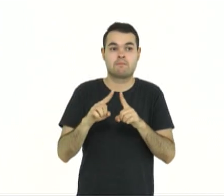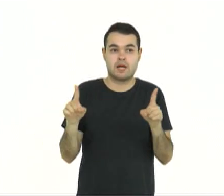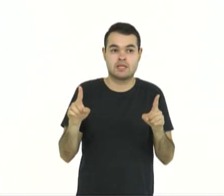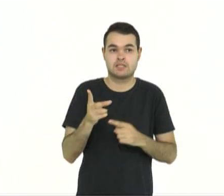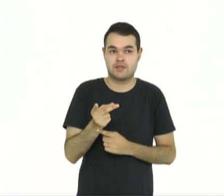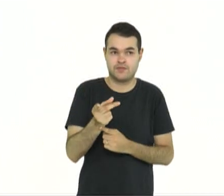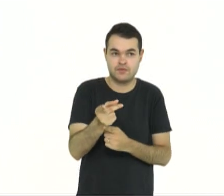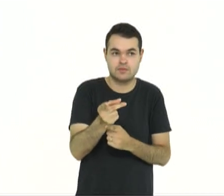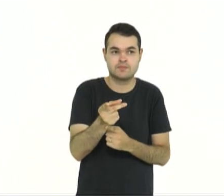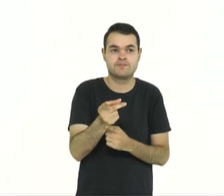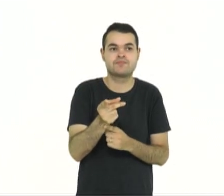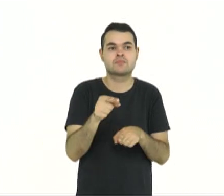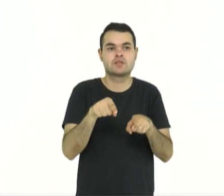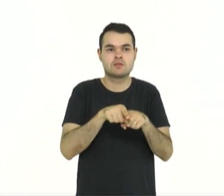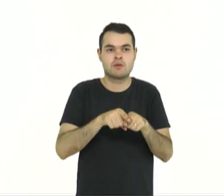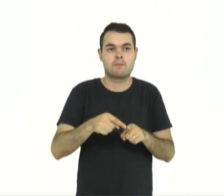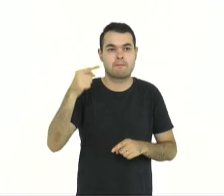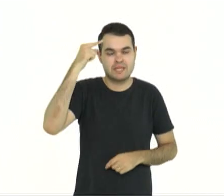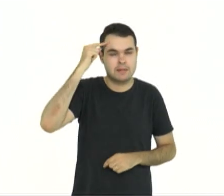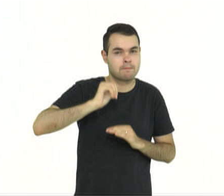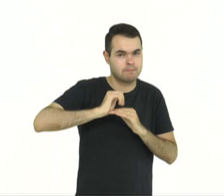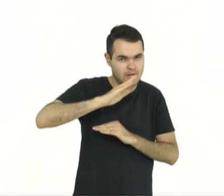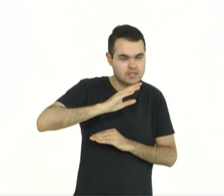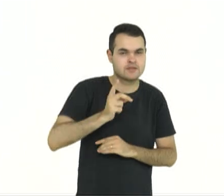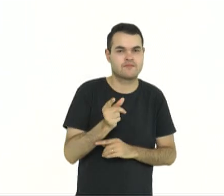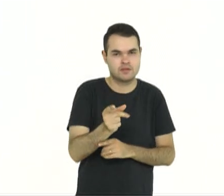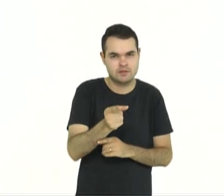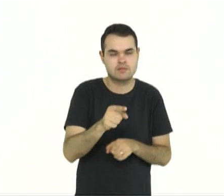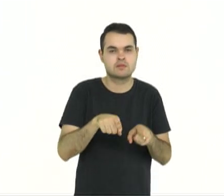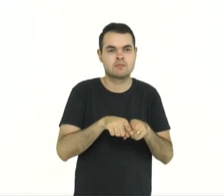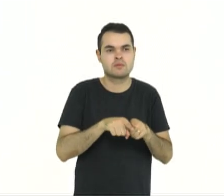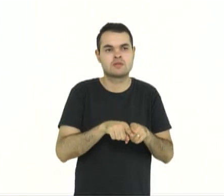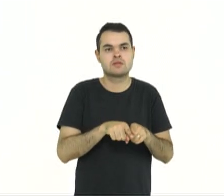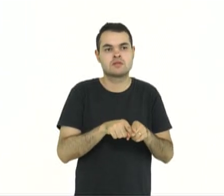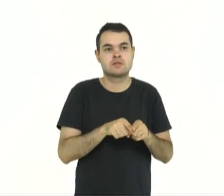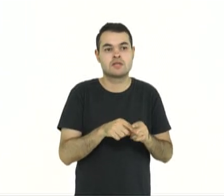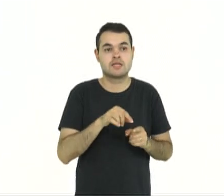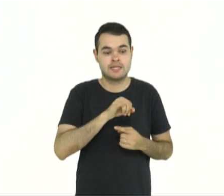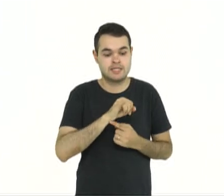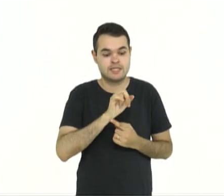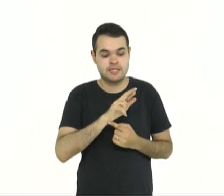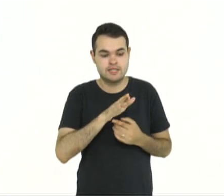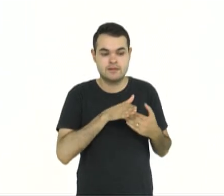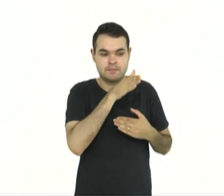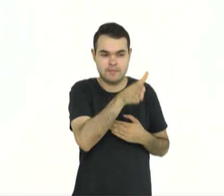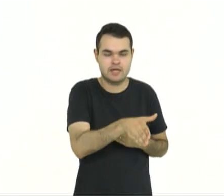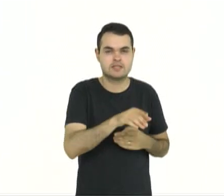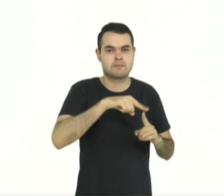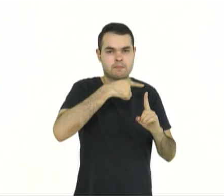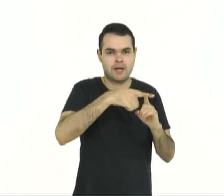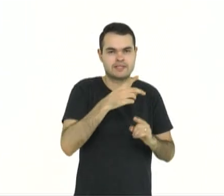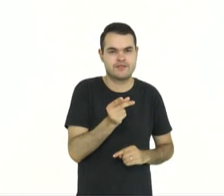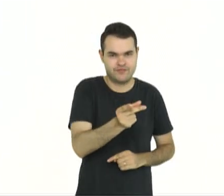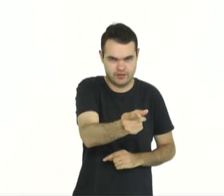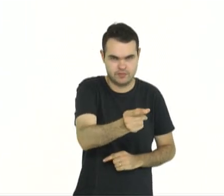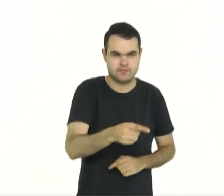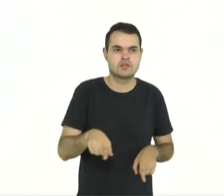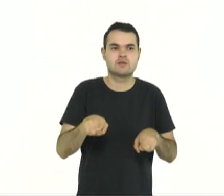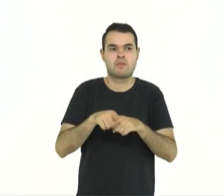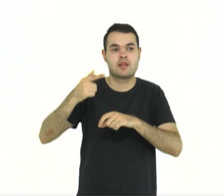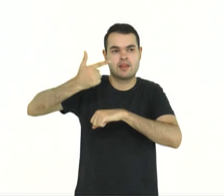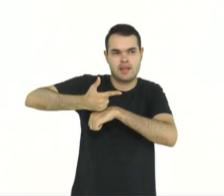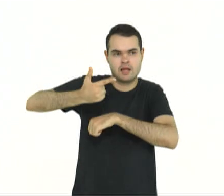infinitivo, pensar mais infinitivo e ir a mais infinitivo, além do léxico